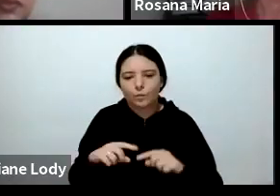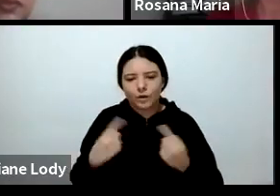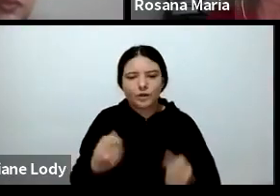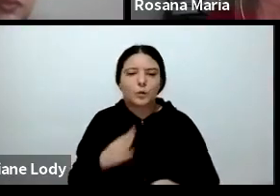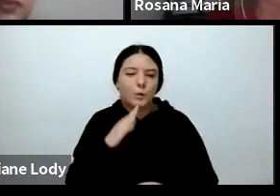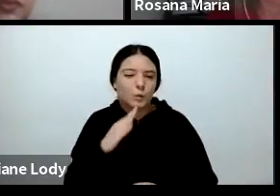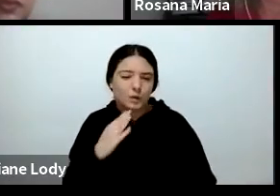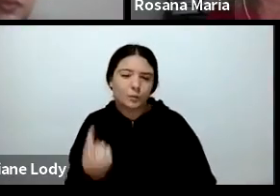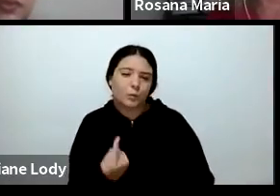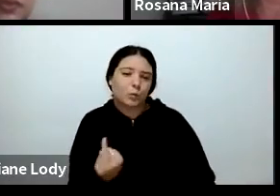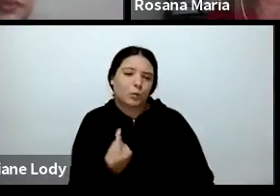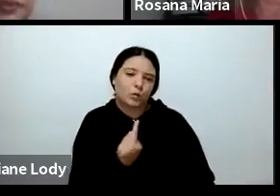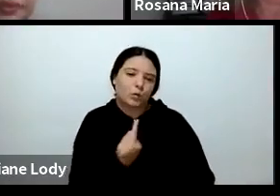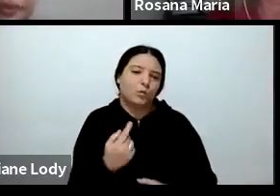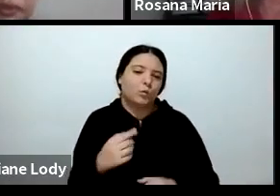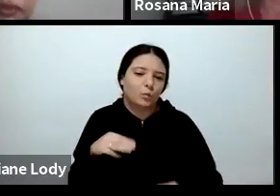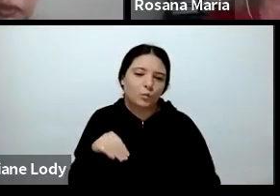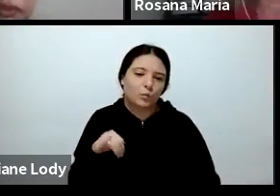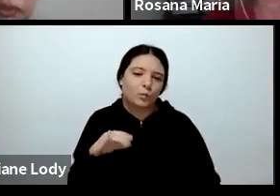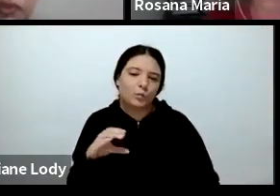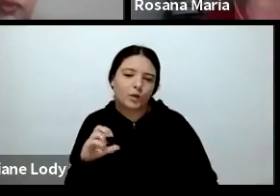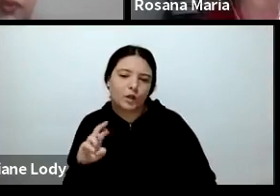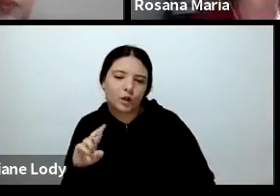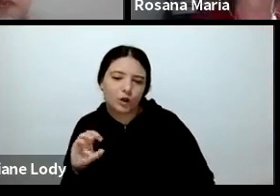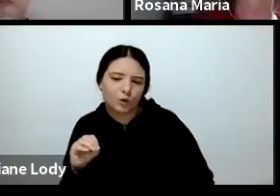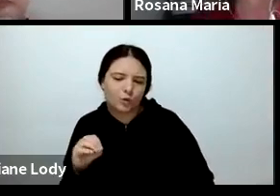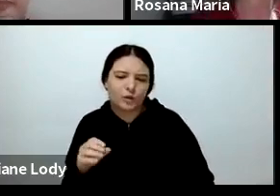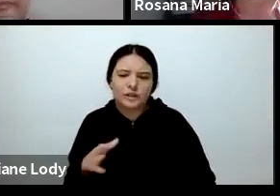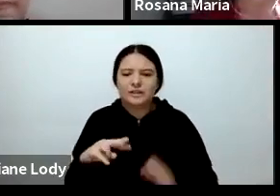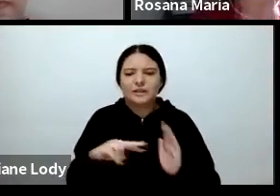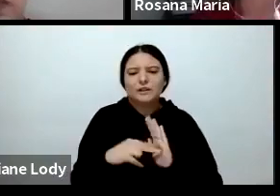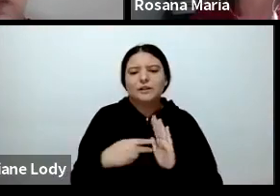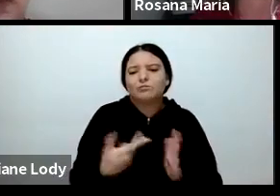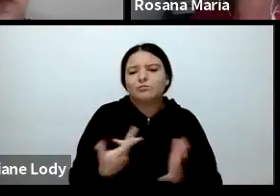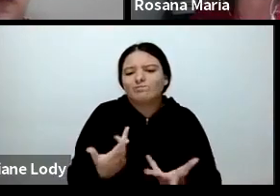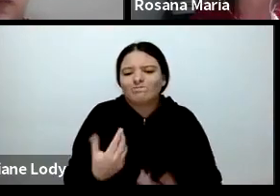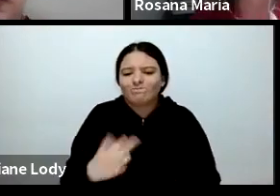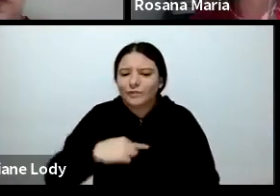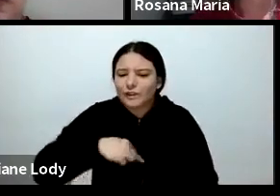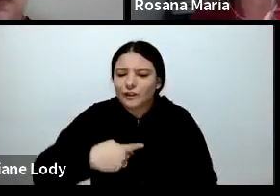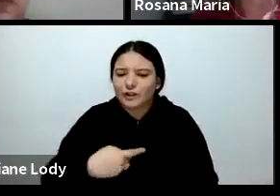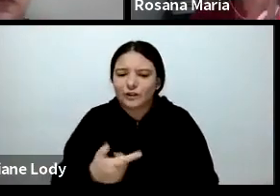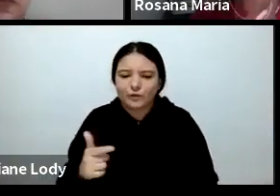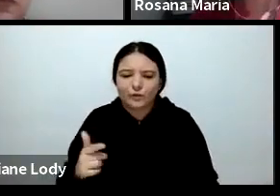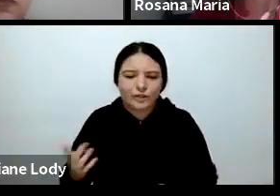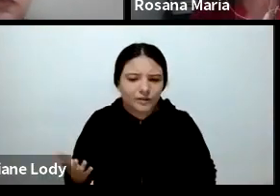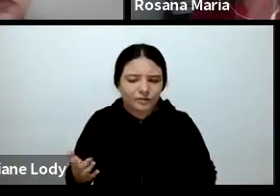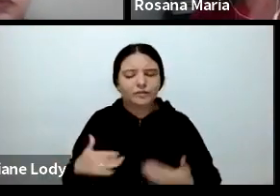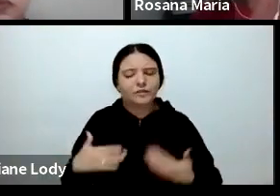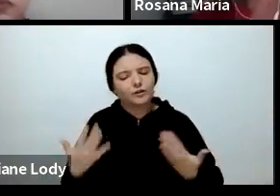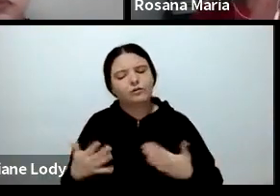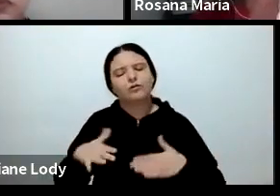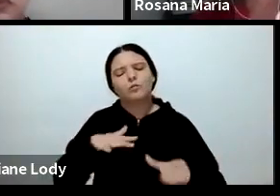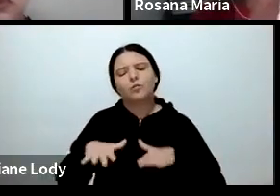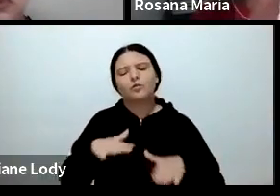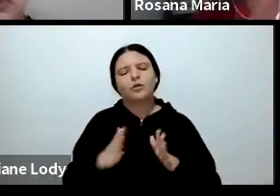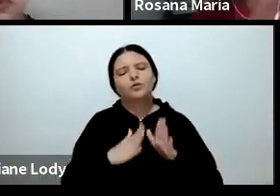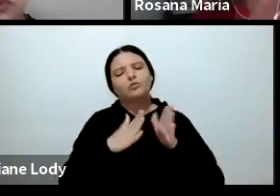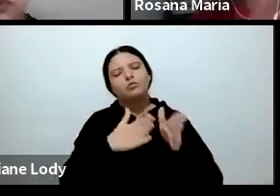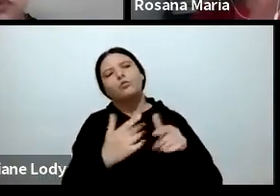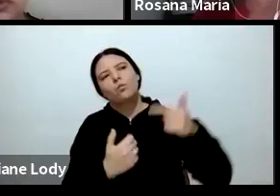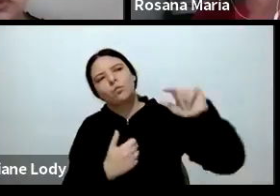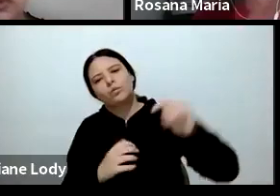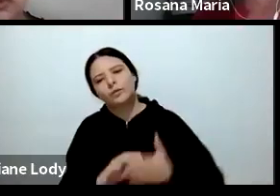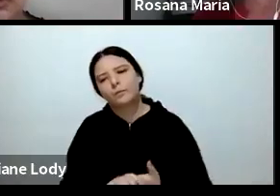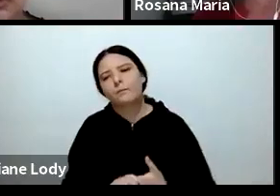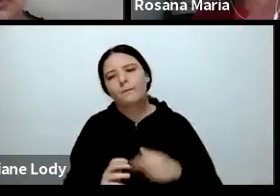único e exclusivamente micro não faz mais sentido para a gente, né? Então a gente está se movimentando nessa outra direção, né? Então acho que é